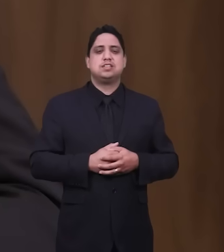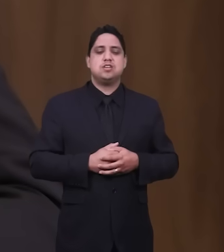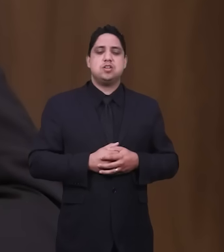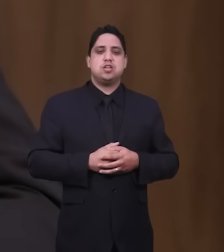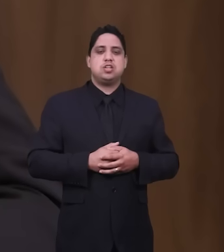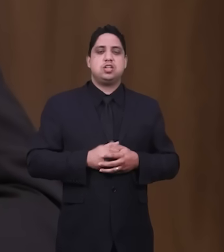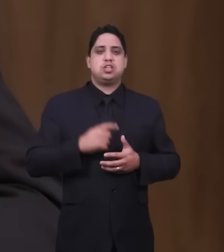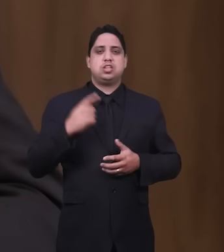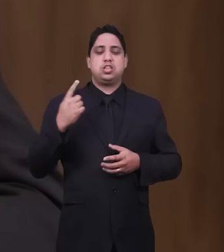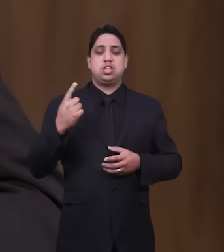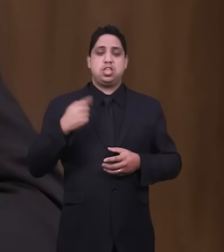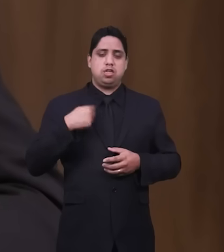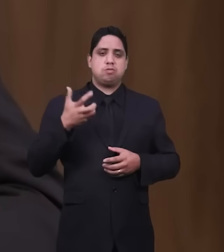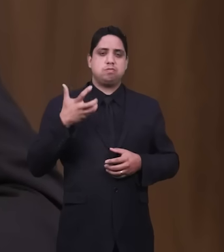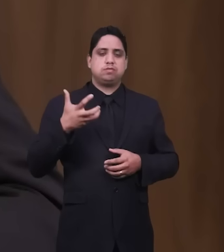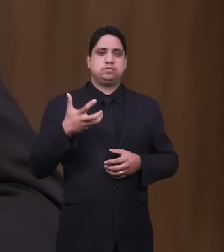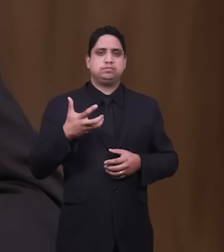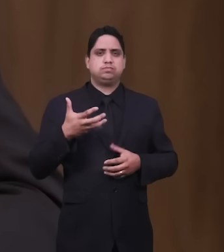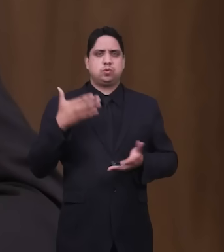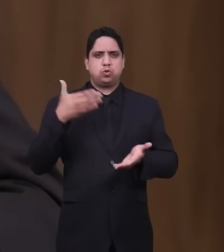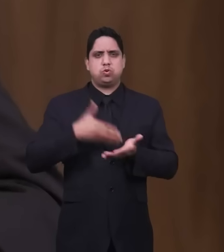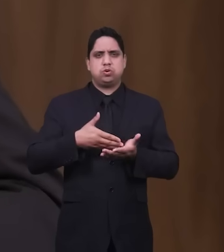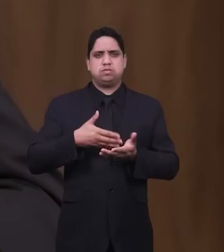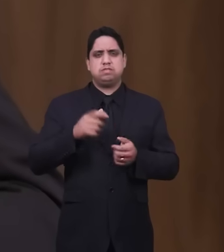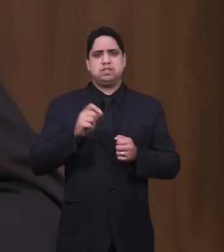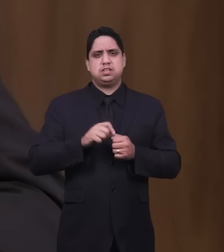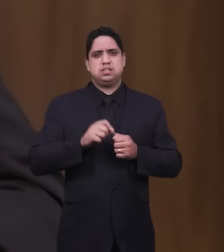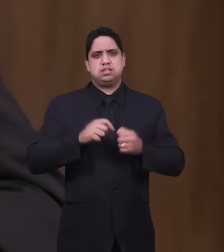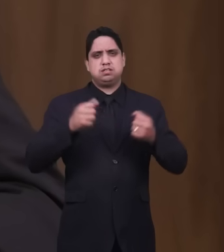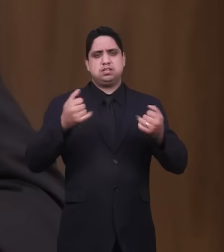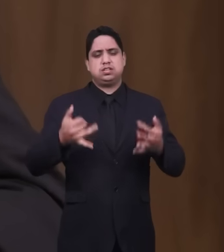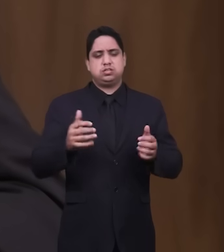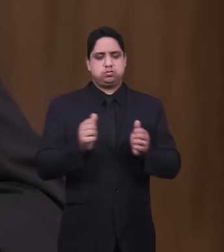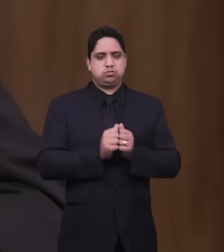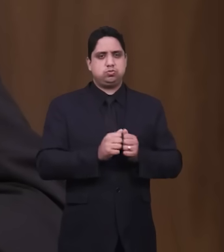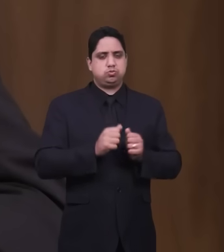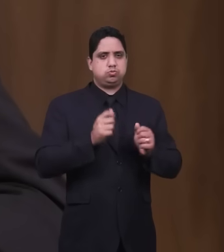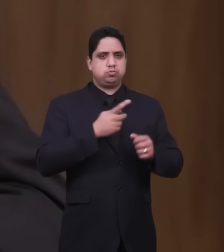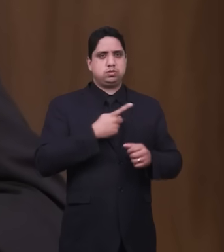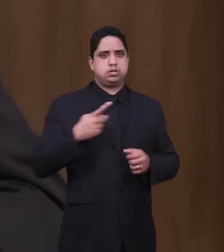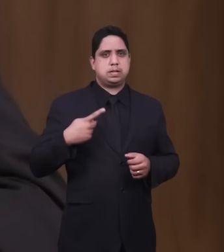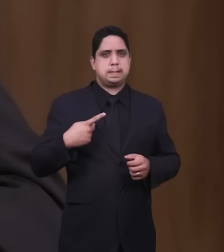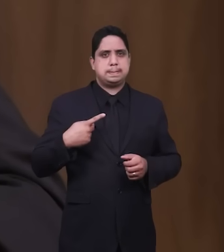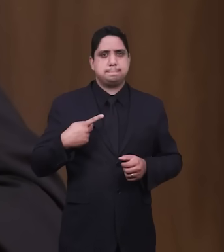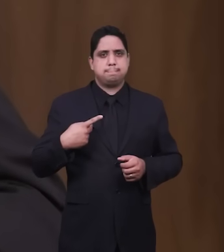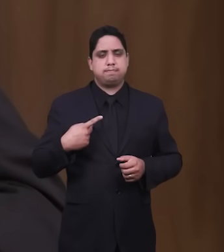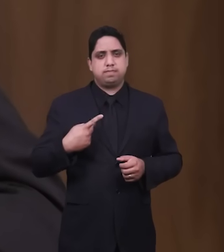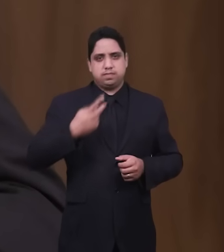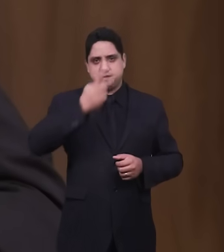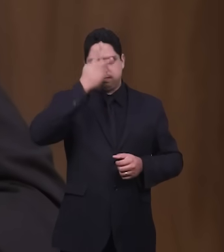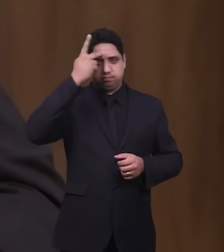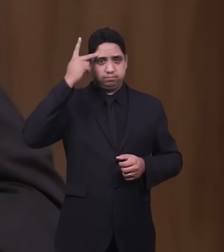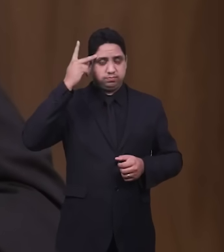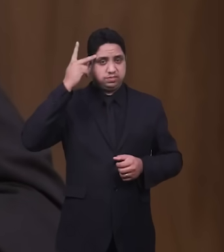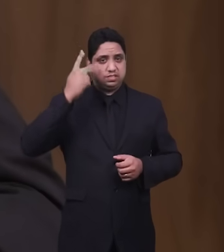Nós estamos encerrando o nosso programa e eu queria, por último, fazer uma colocação aqui com os pastores. Aqueles